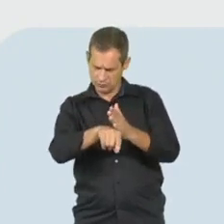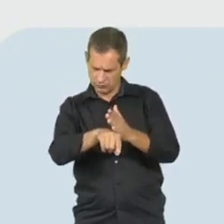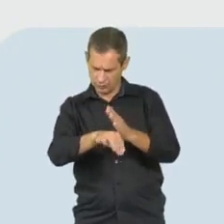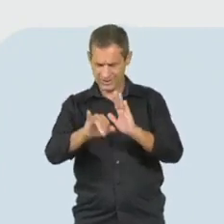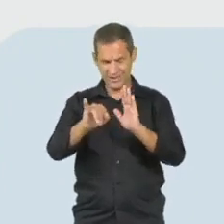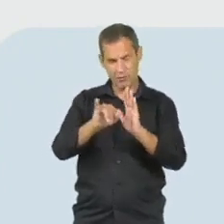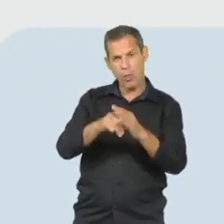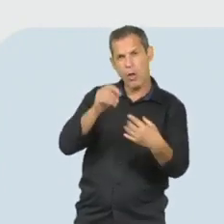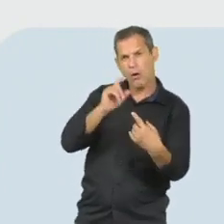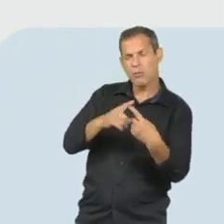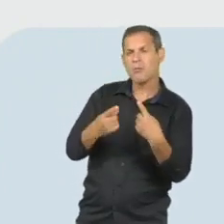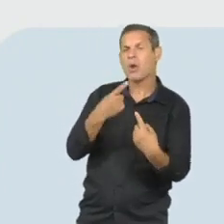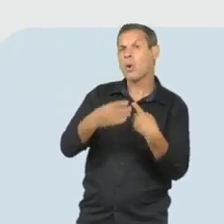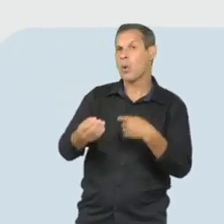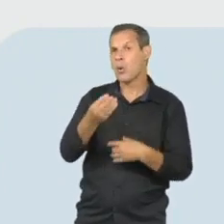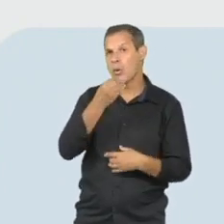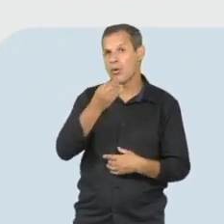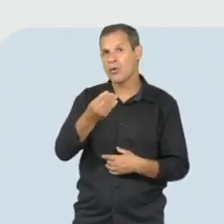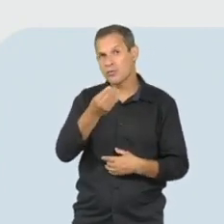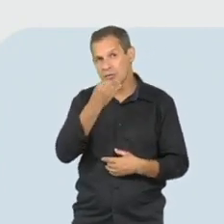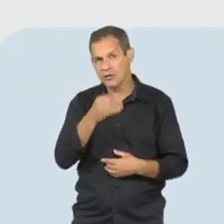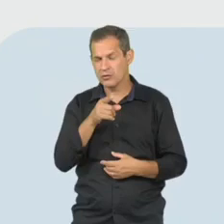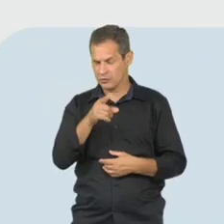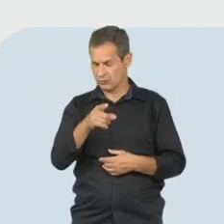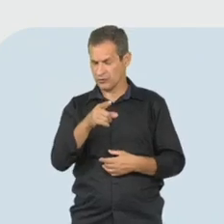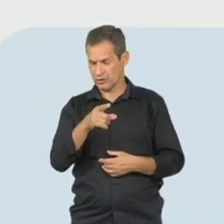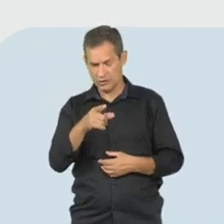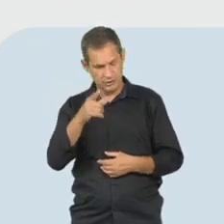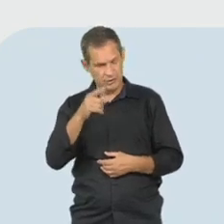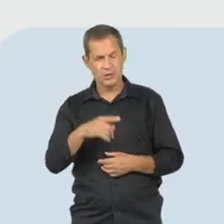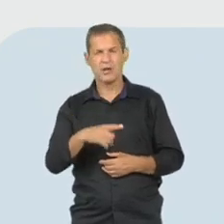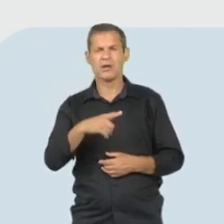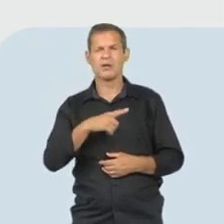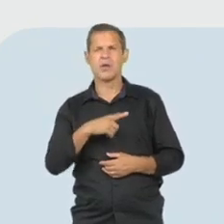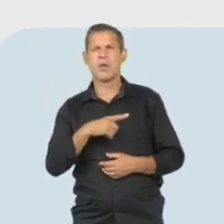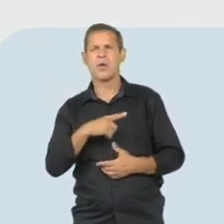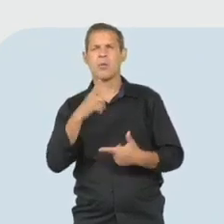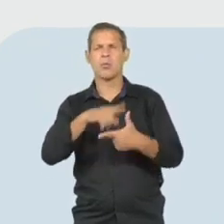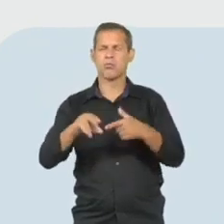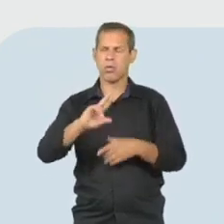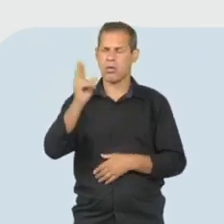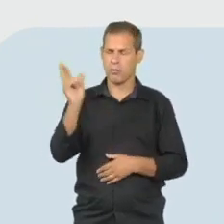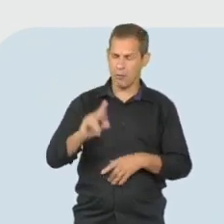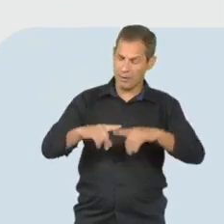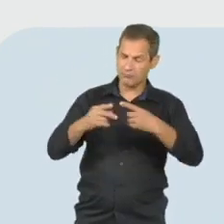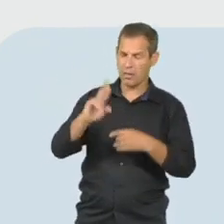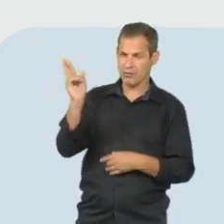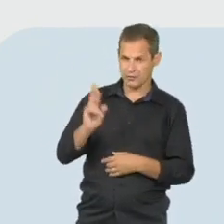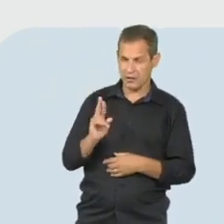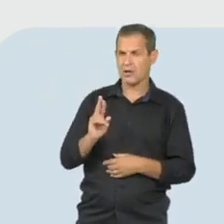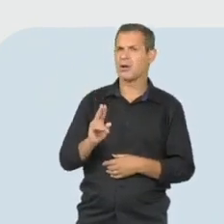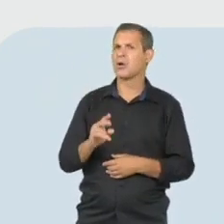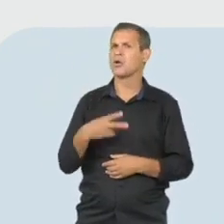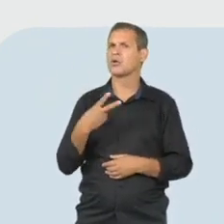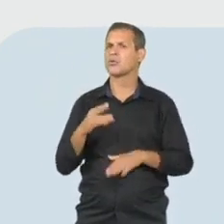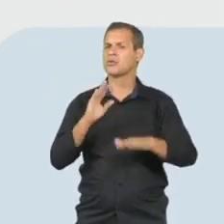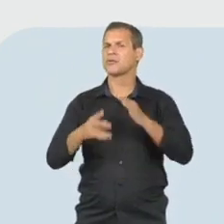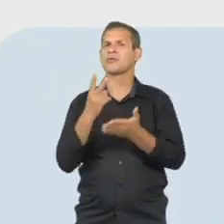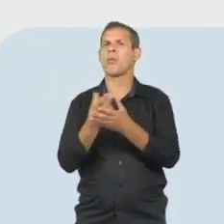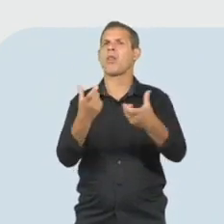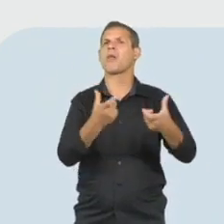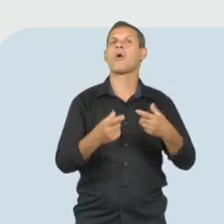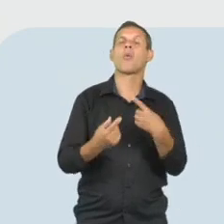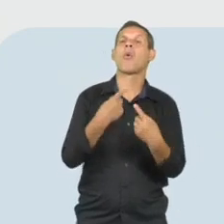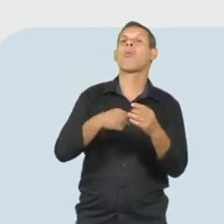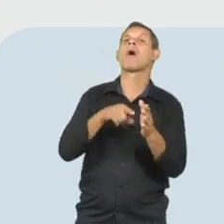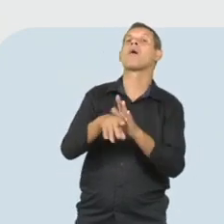levantadas aqui. Primeiro, qual a chance de você ser atingido por um raio? Então, qual a chance desse raio cair 2 vezes no mesmo lugar? Qual